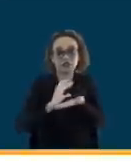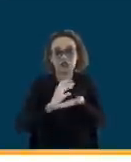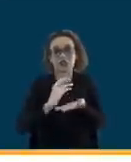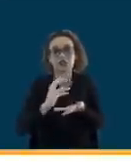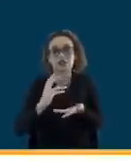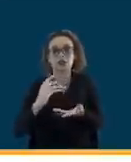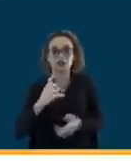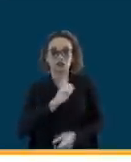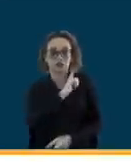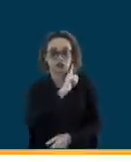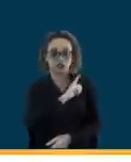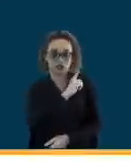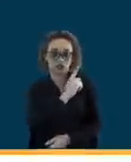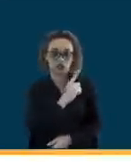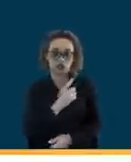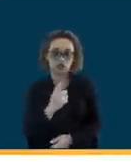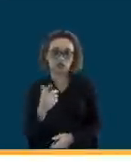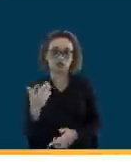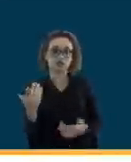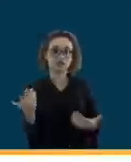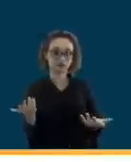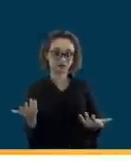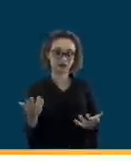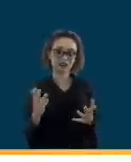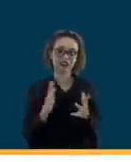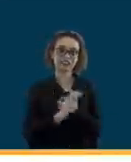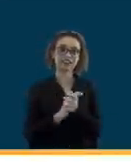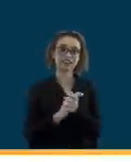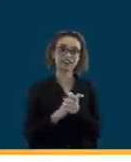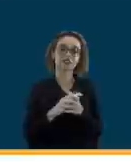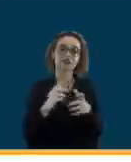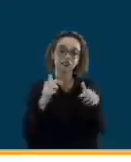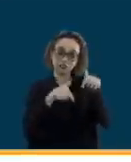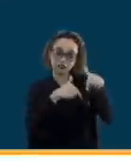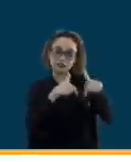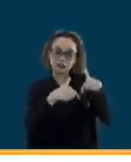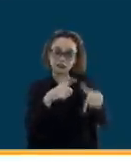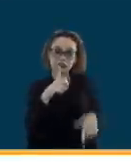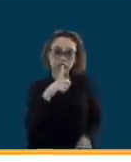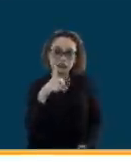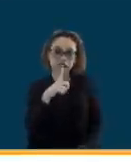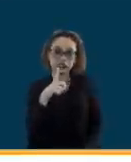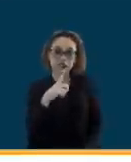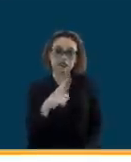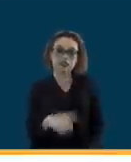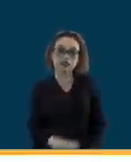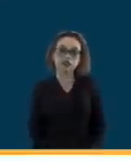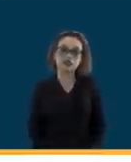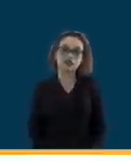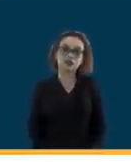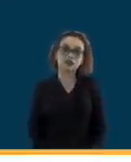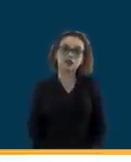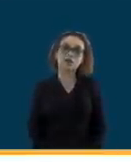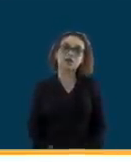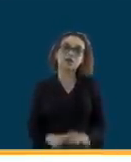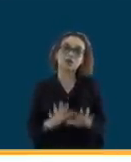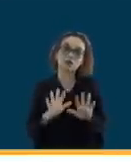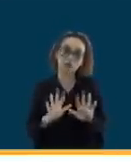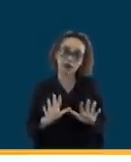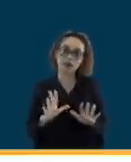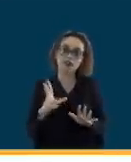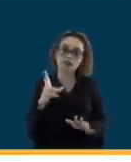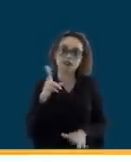vai ficar xingando. Nossa, mas foi muito trabalho. É melhor que não tivesse vindo. Mas vai valer a pena